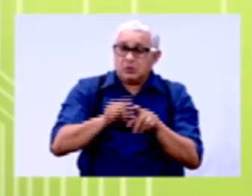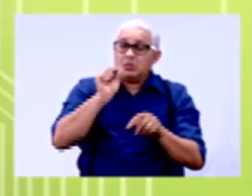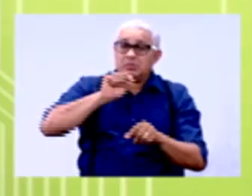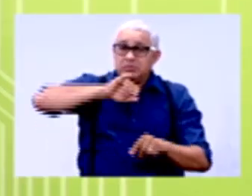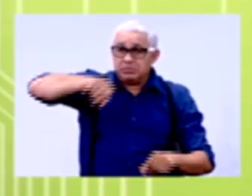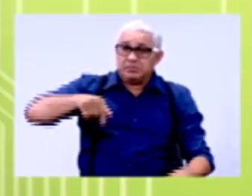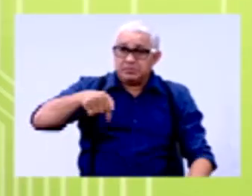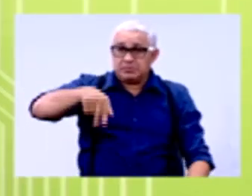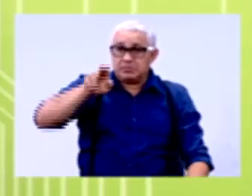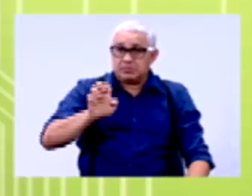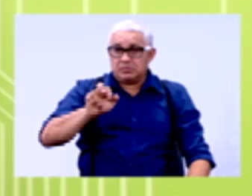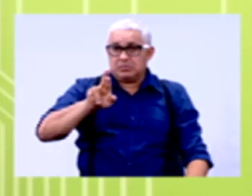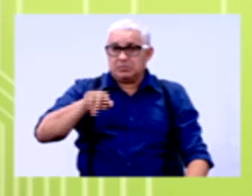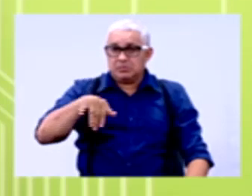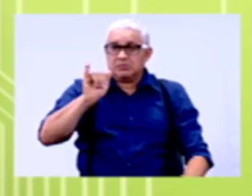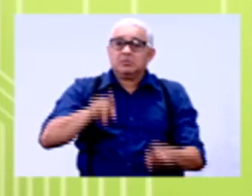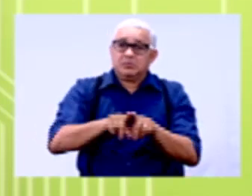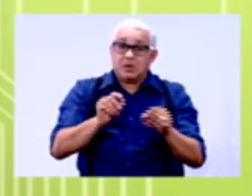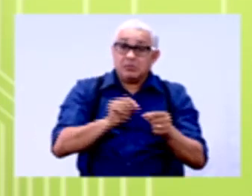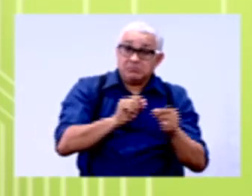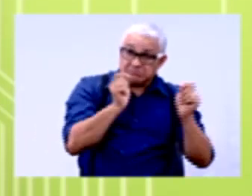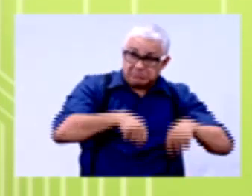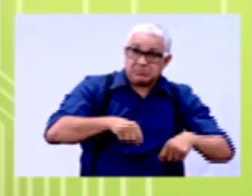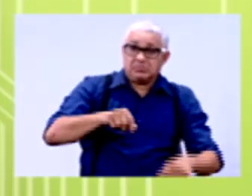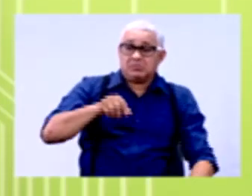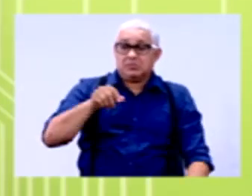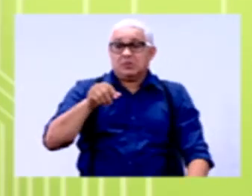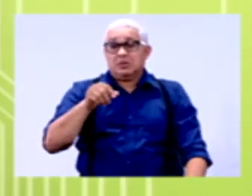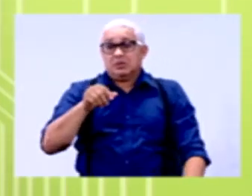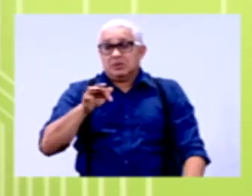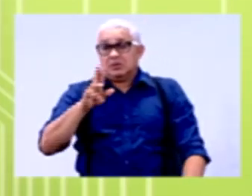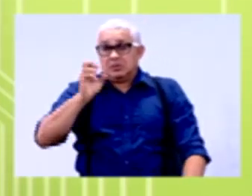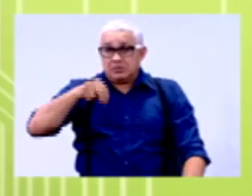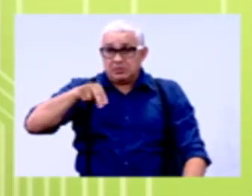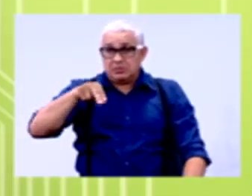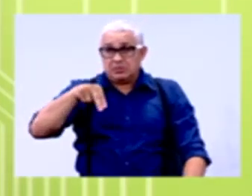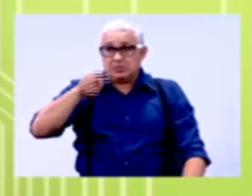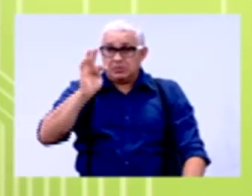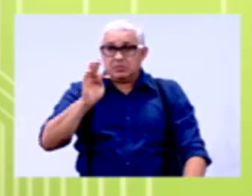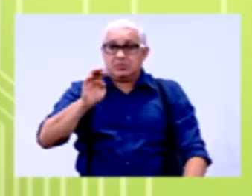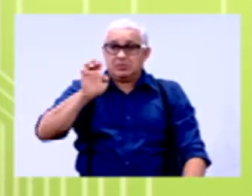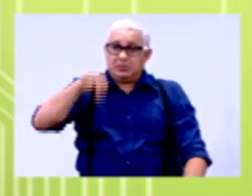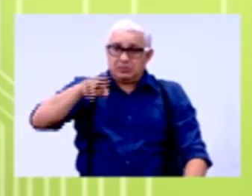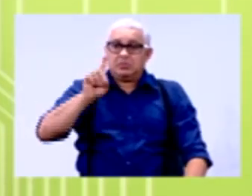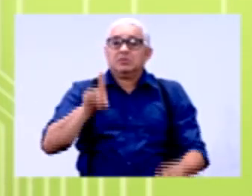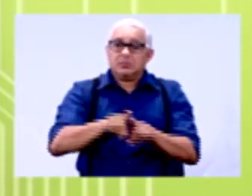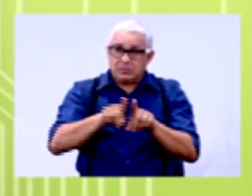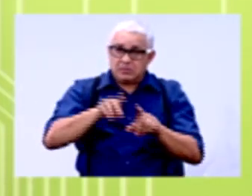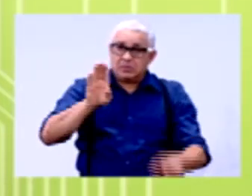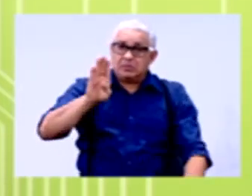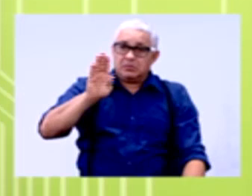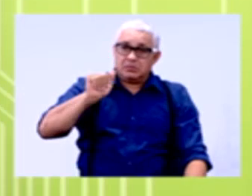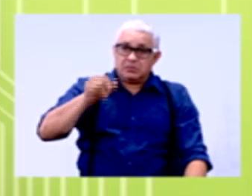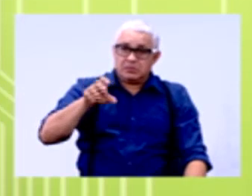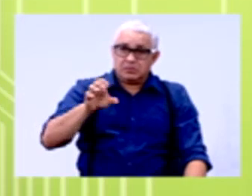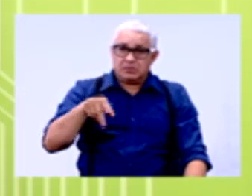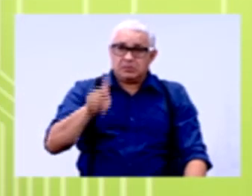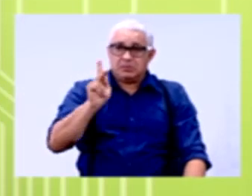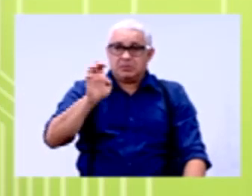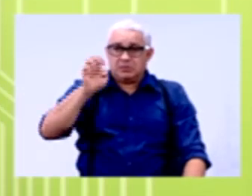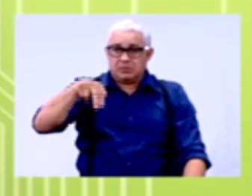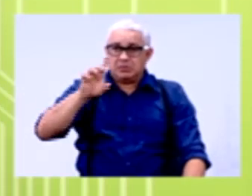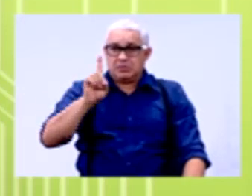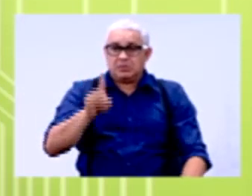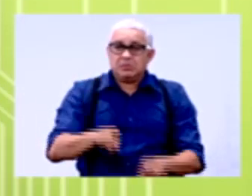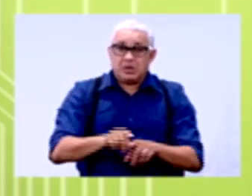nosso back-end, com o nosso front-end, certo? Então, só para vocês relembrarem, a gente passou informações